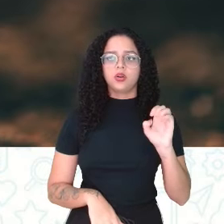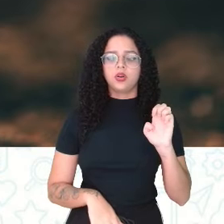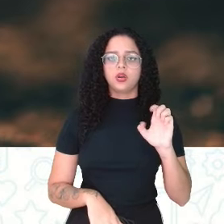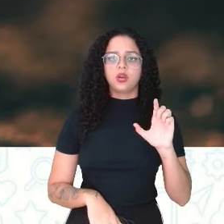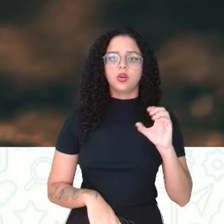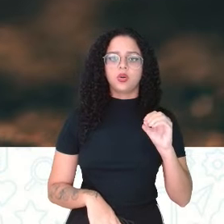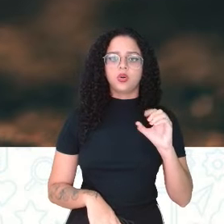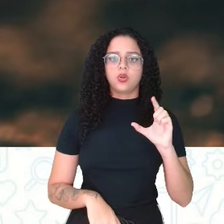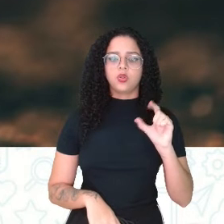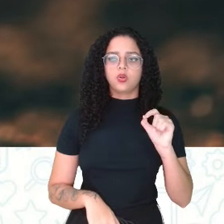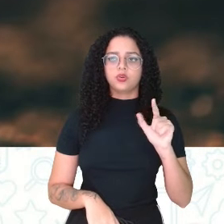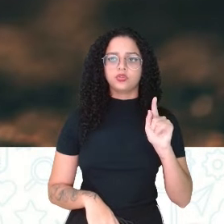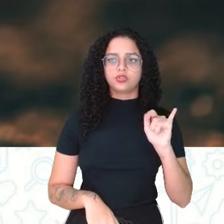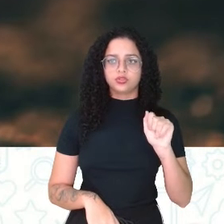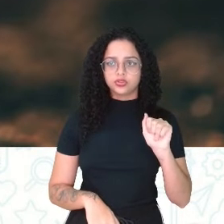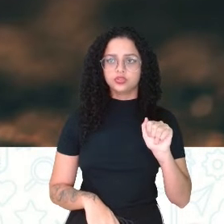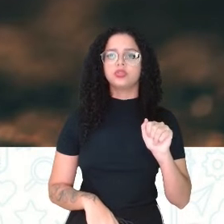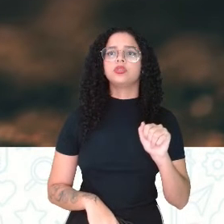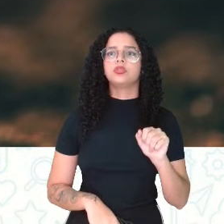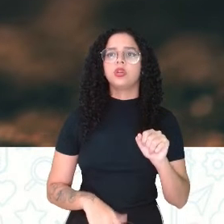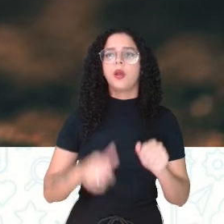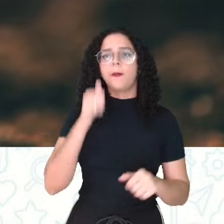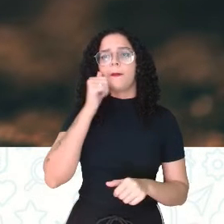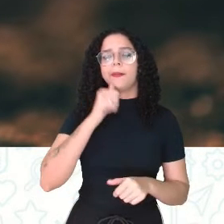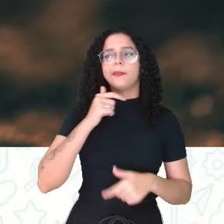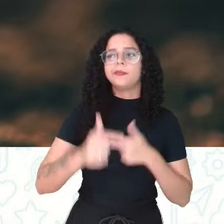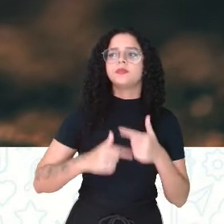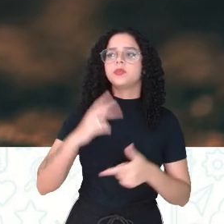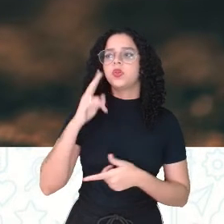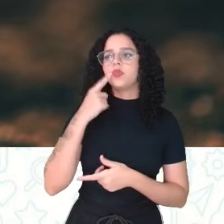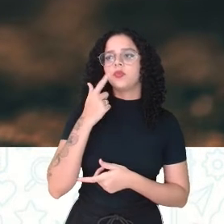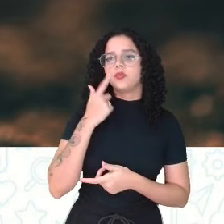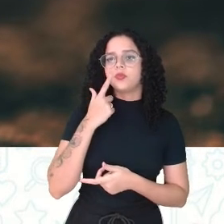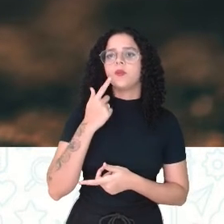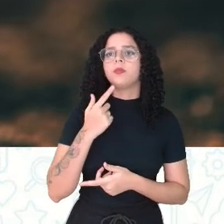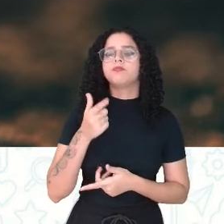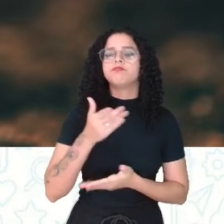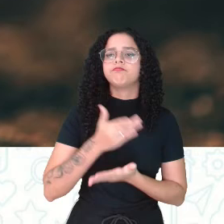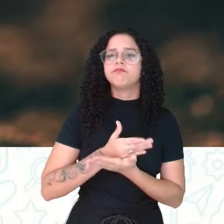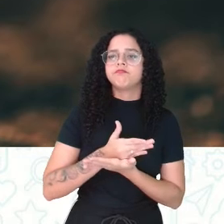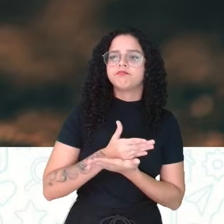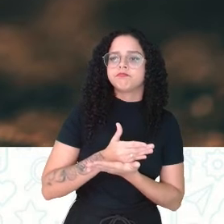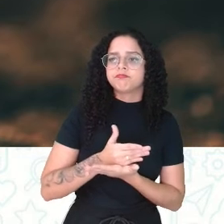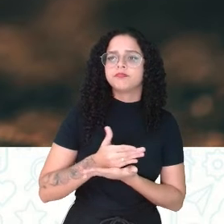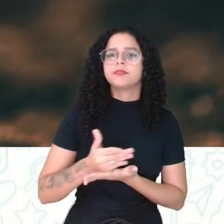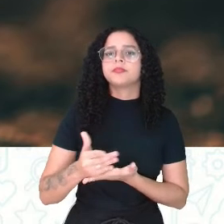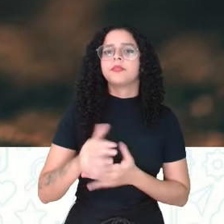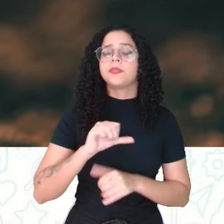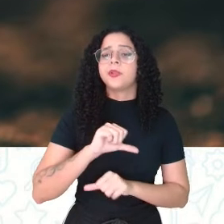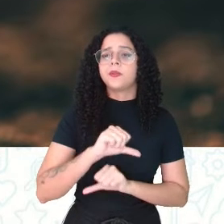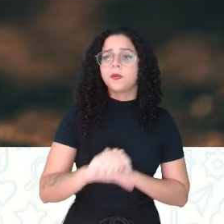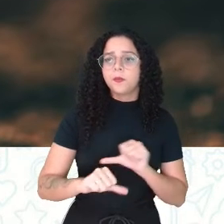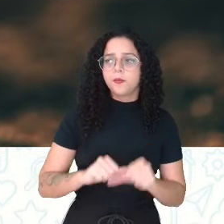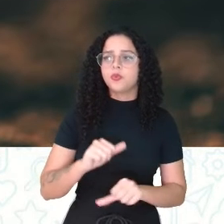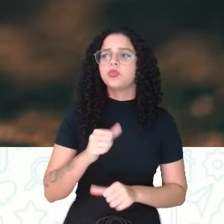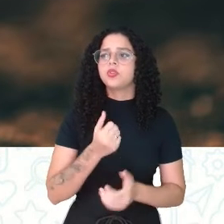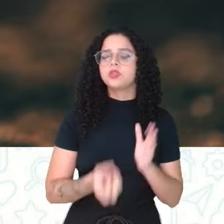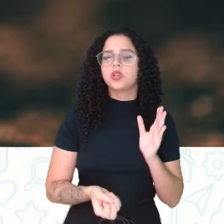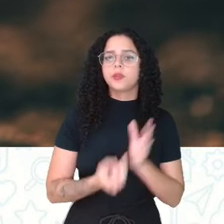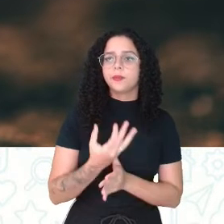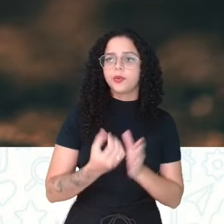por mulheres, como a gente estava falando, e aí vejam, geralmente essa iniciativa, né, de mudança de